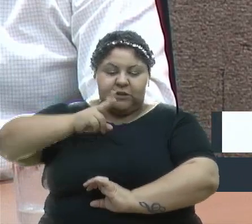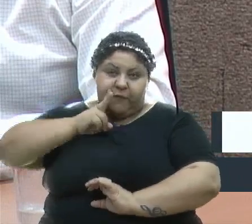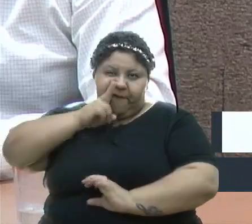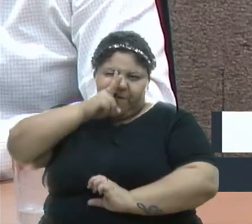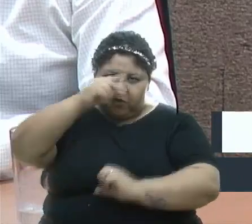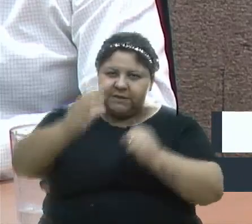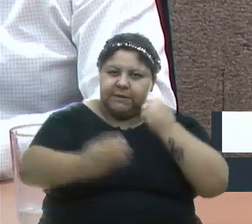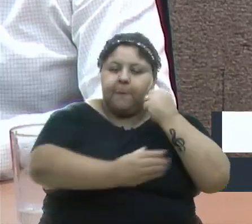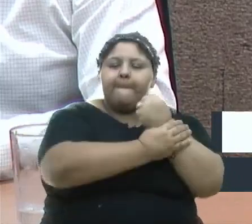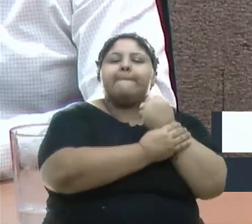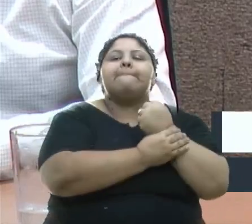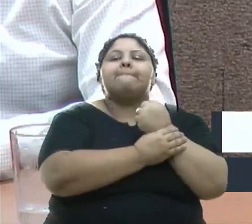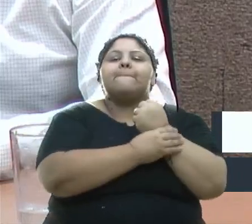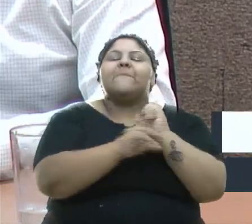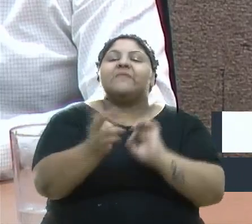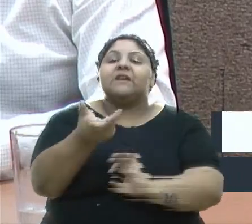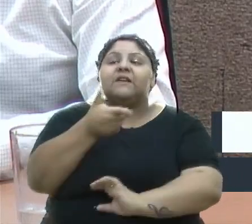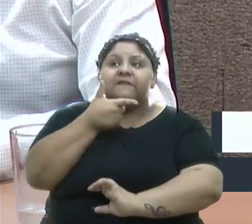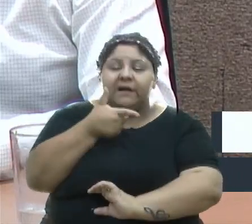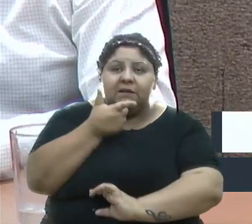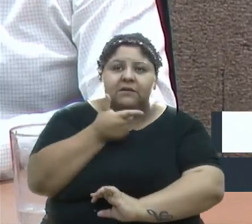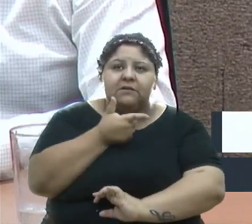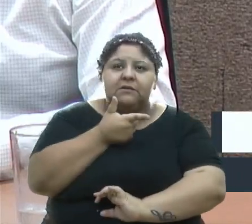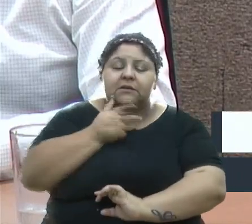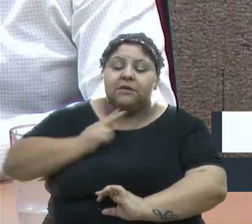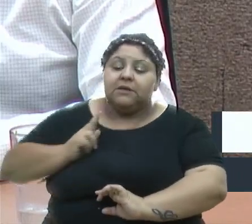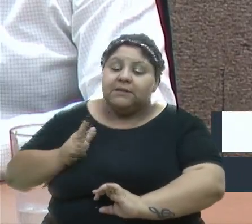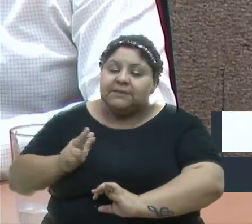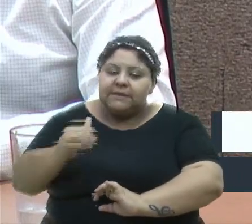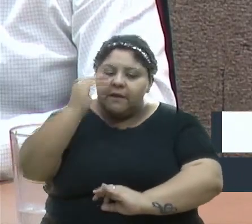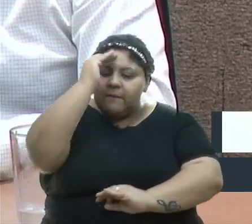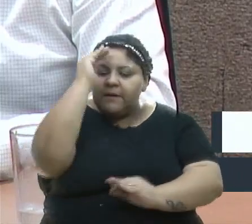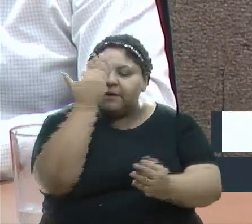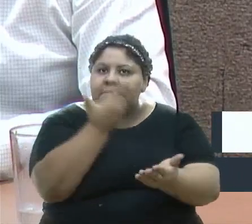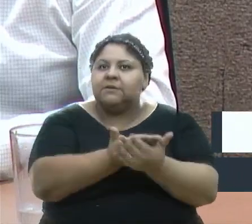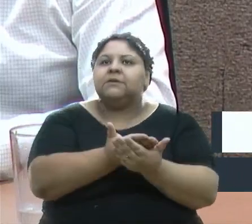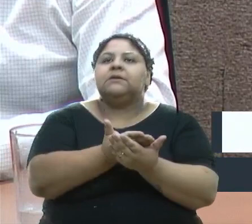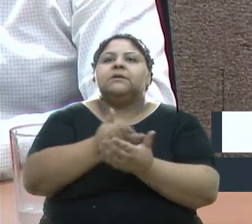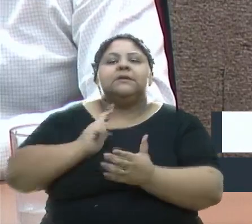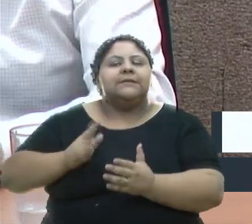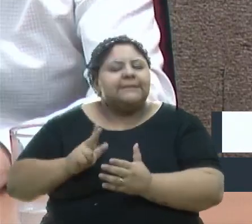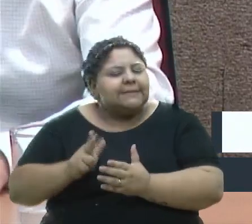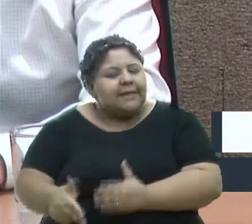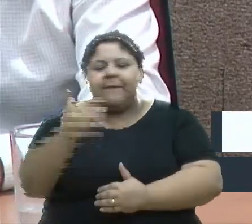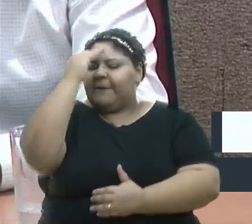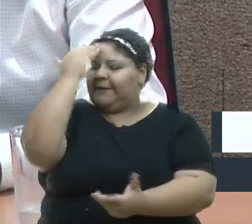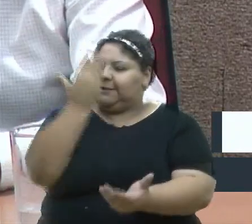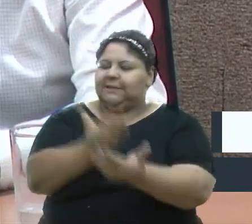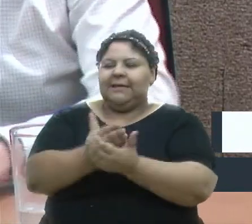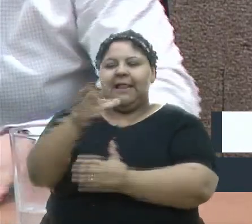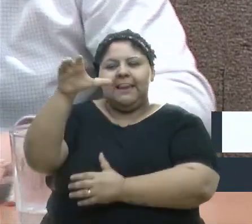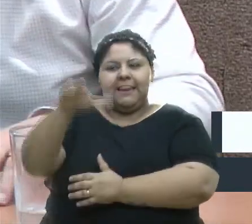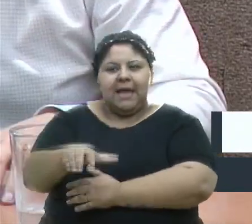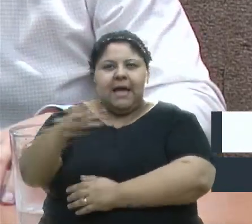segurança e dizer que sempre acreditei e sempre vou acreditar na área militar.